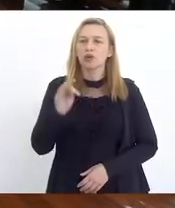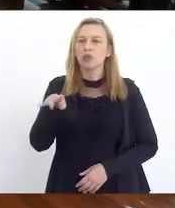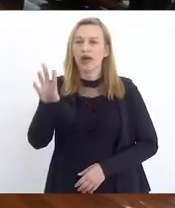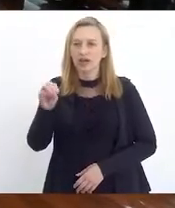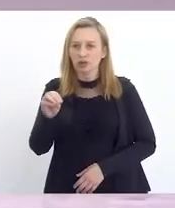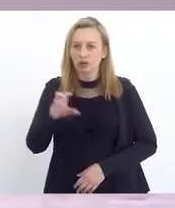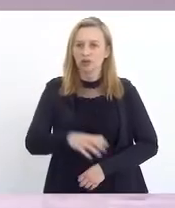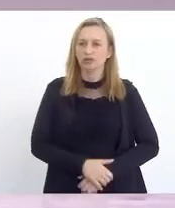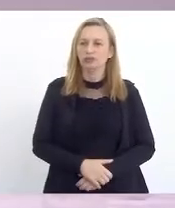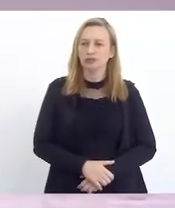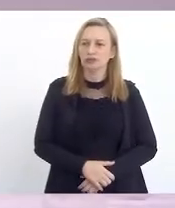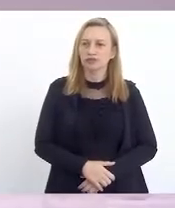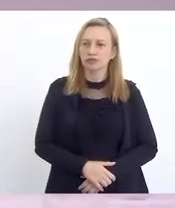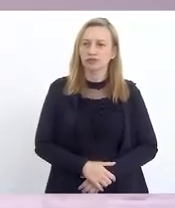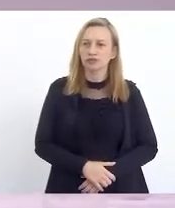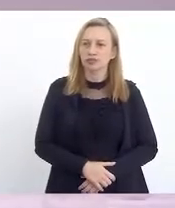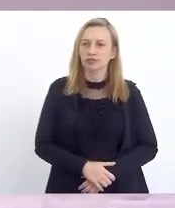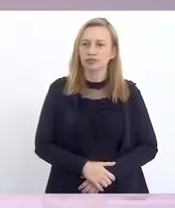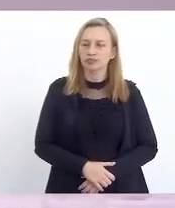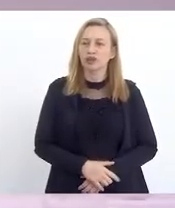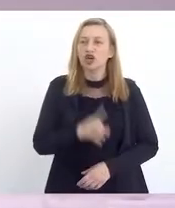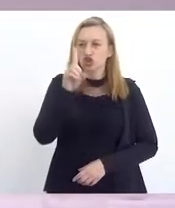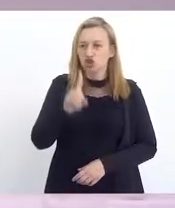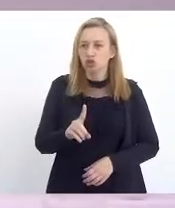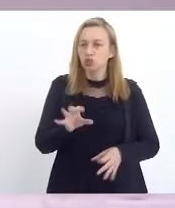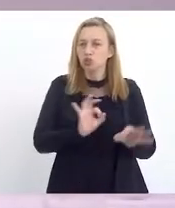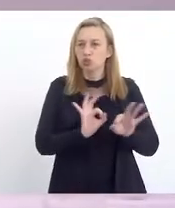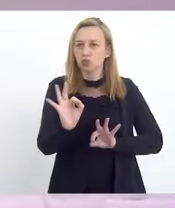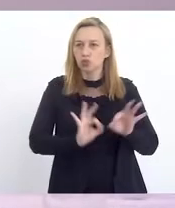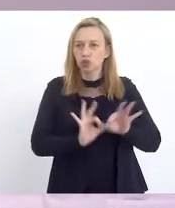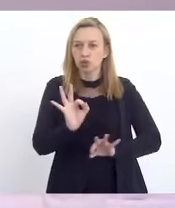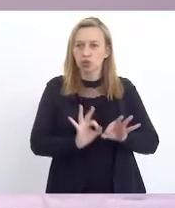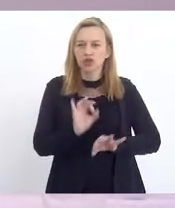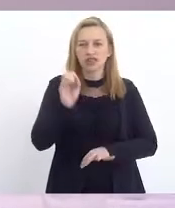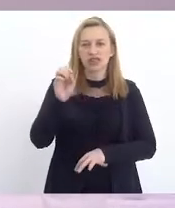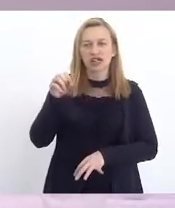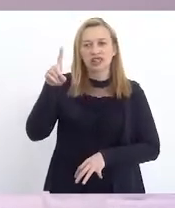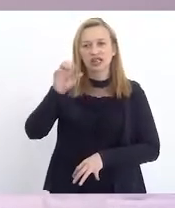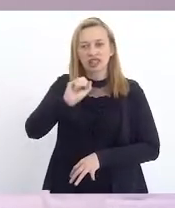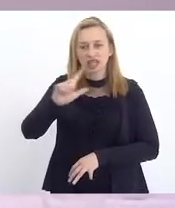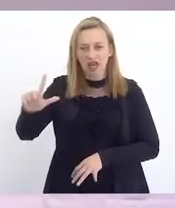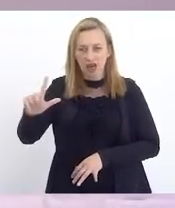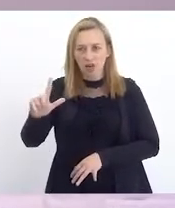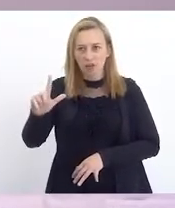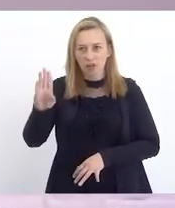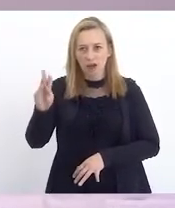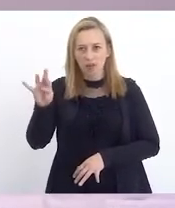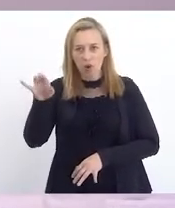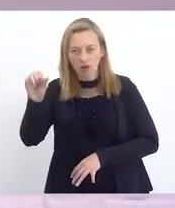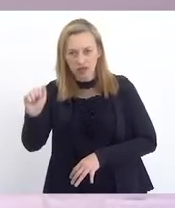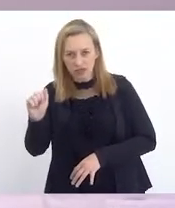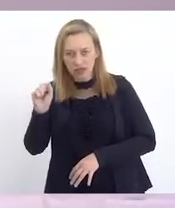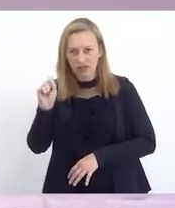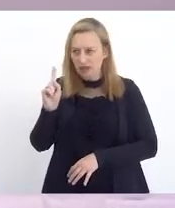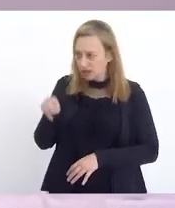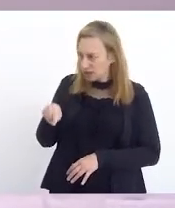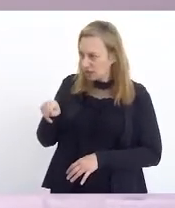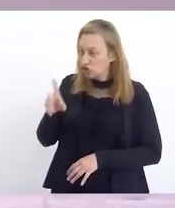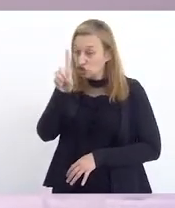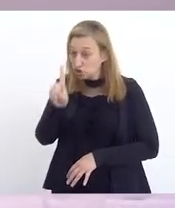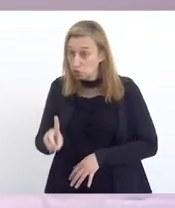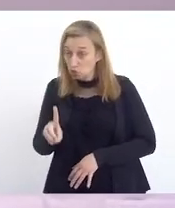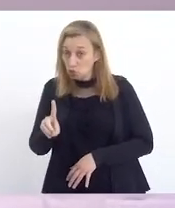citado, que é o diretor de projetos. Está o Daniel Barbosa também, não é isso? Que faz parte também. Diretor